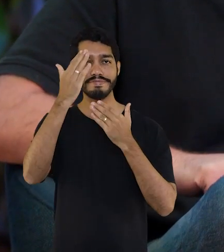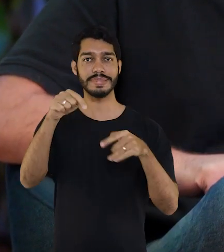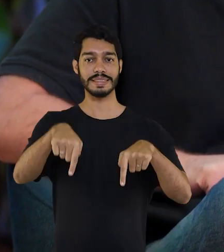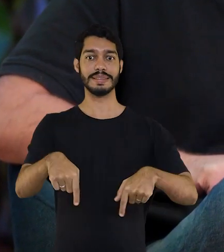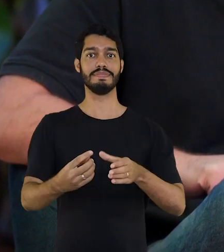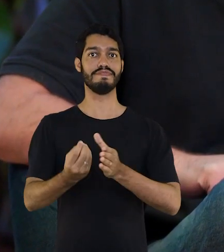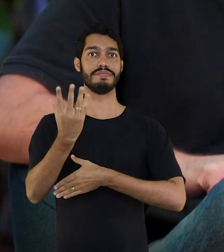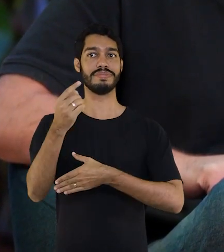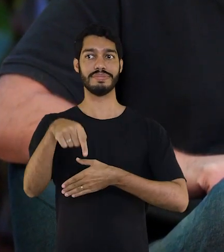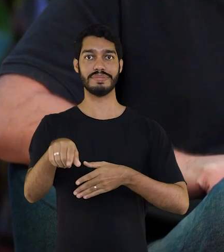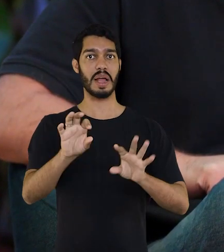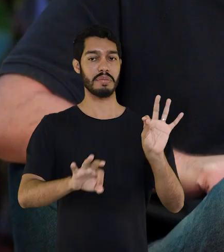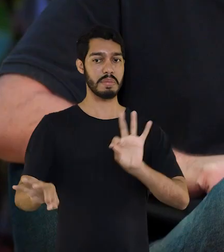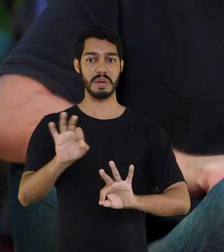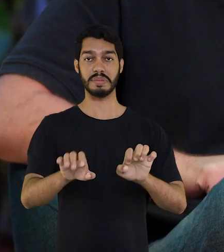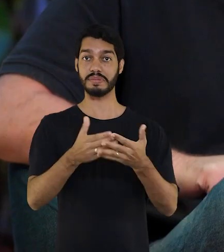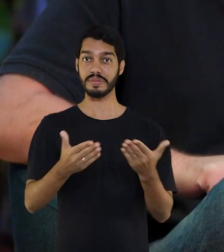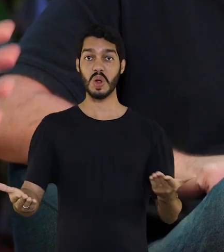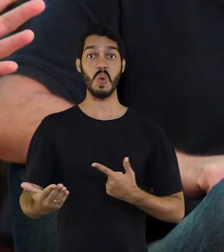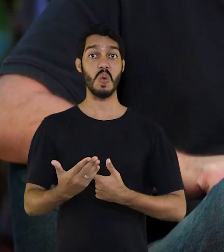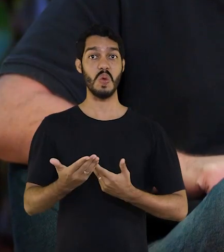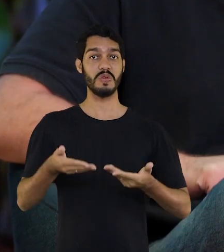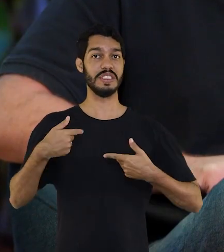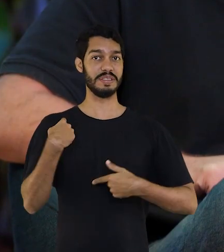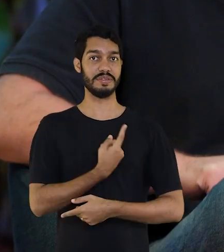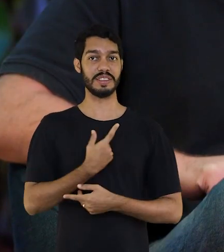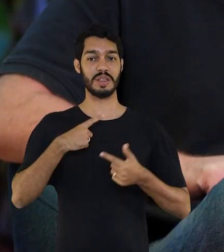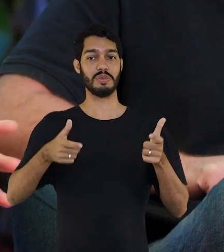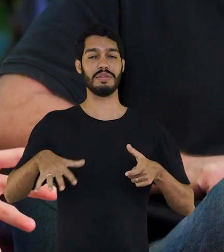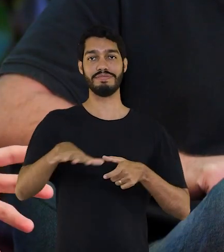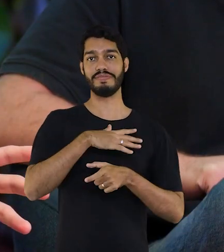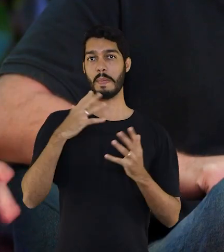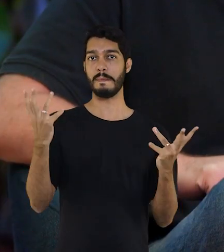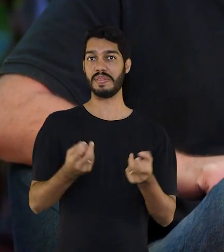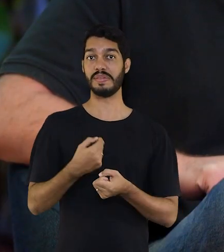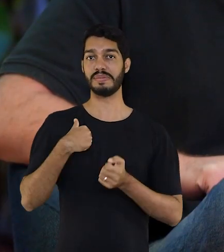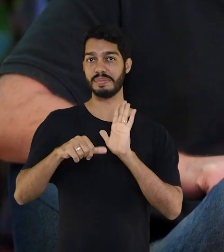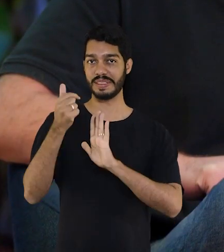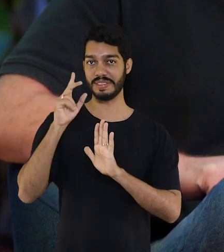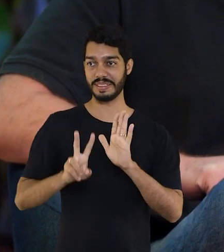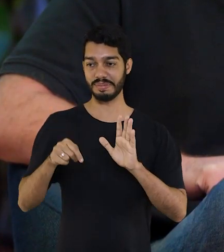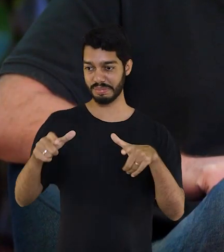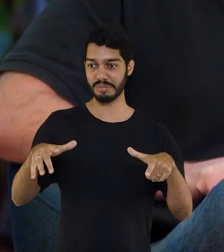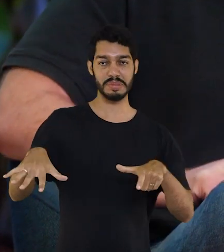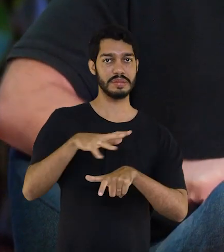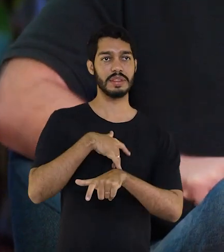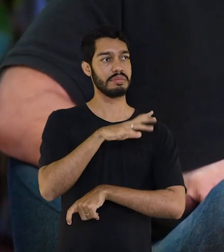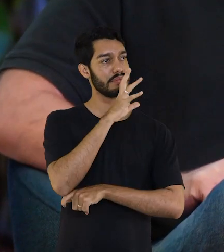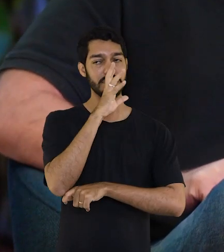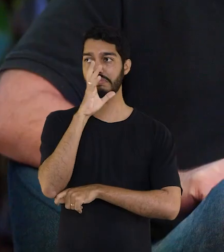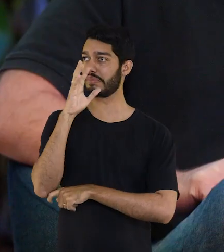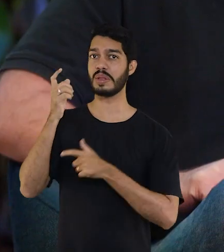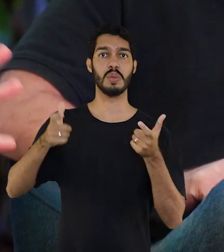vocês, agradecendo a toda a produção desse evento, né, de nos ter nos convidado, esse espaço maravilhoso. É a minha primeira vez aqui palestrando